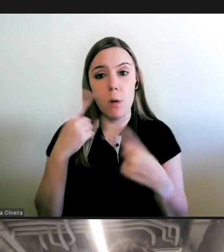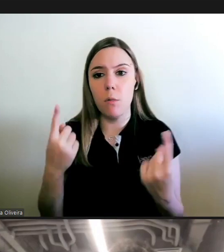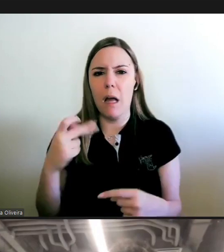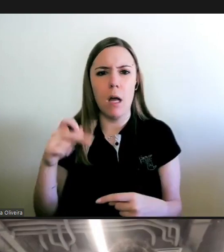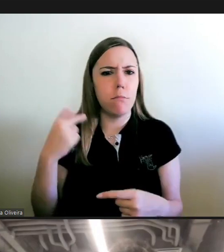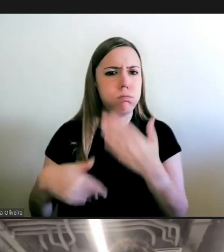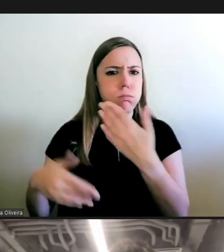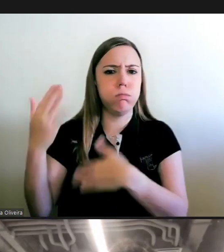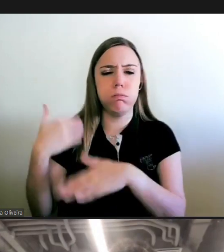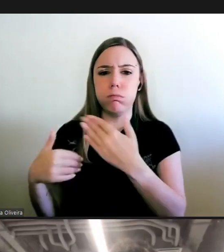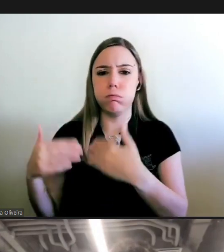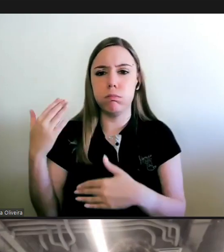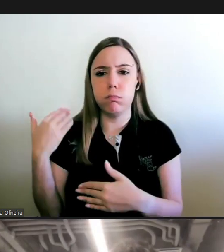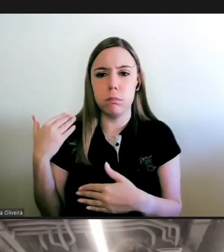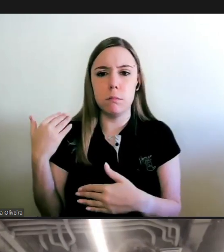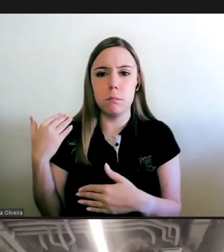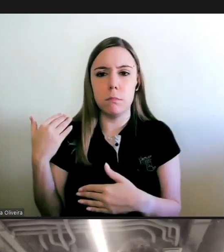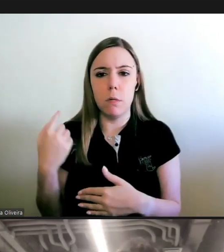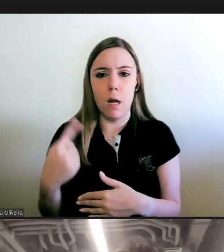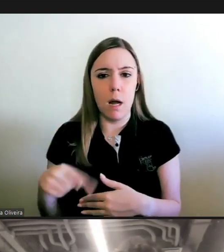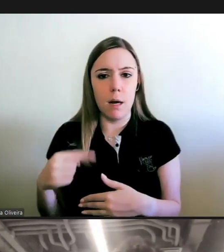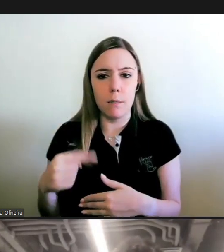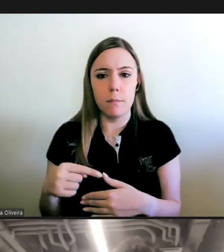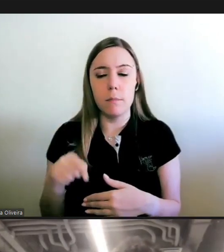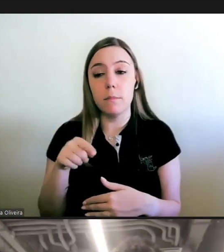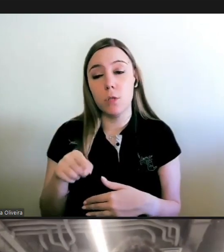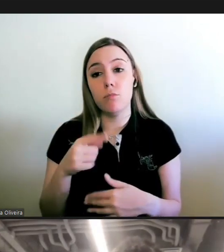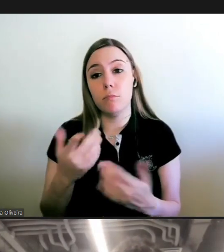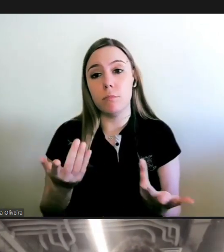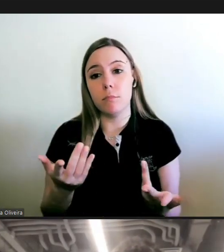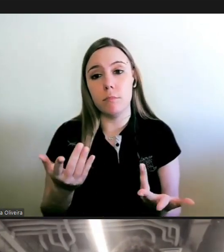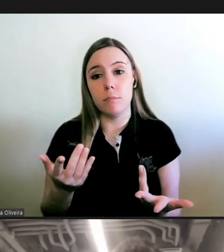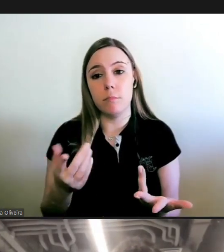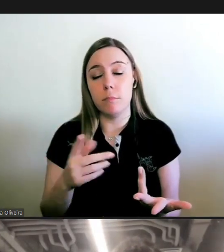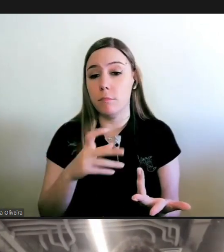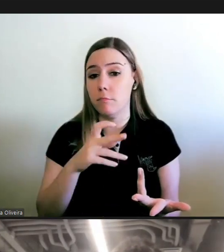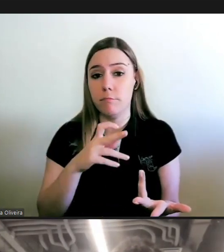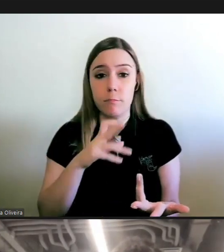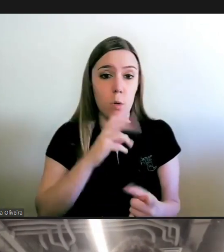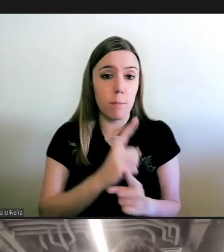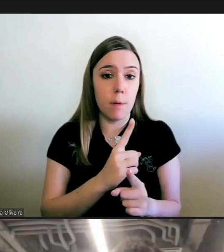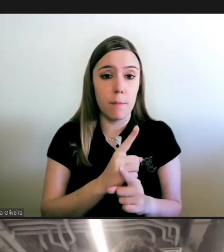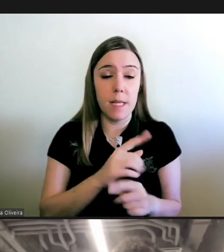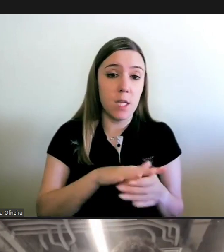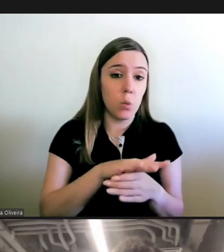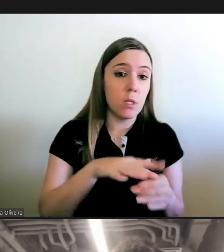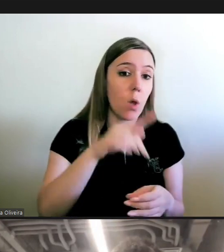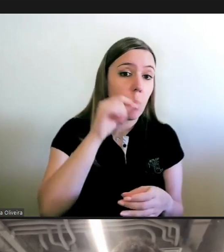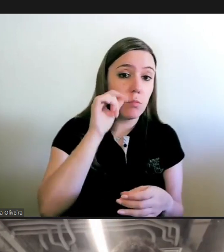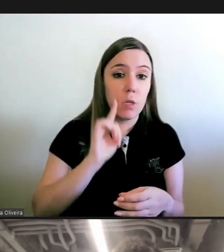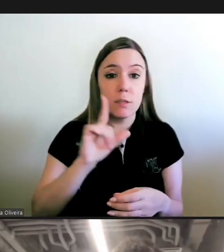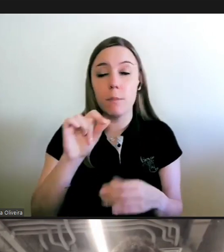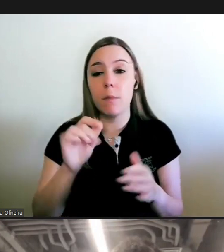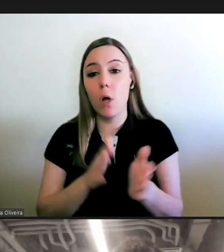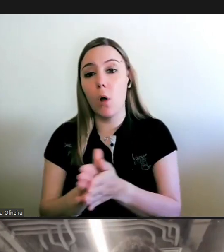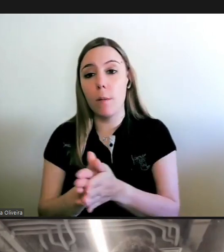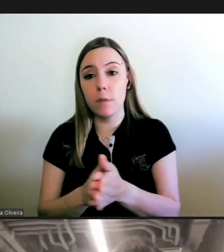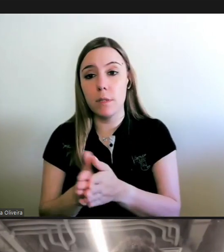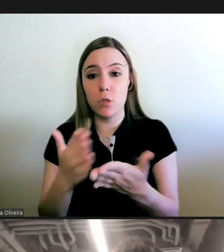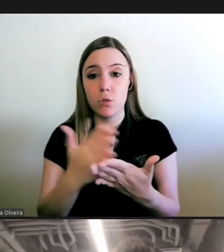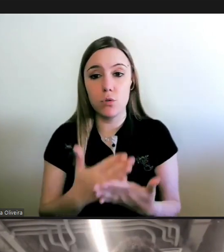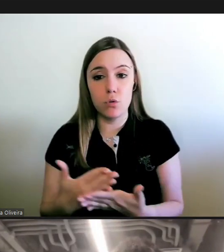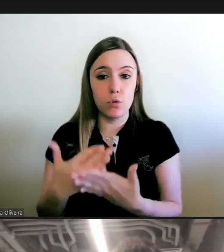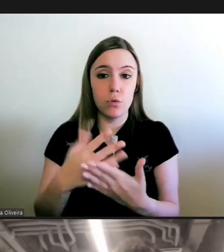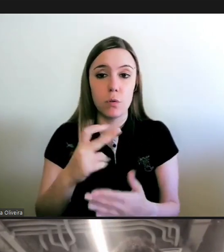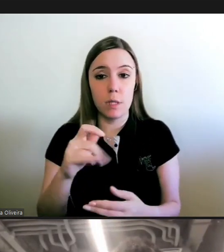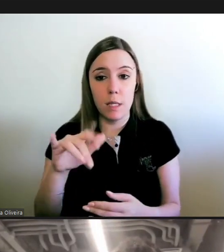décadas que existe, e isto responde tanto à questão do género como à questão das oportunidades de estudo que a